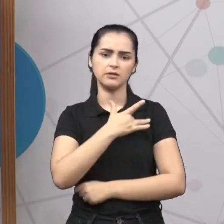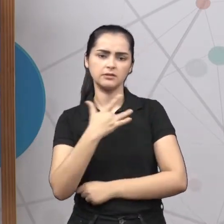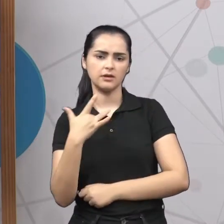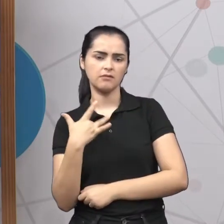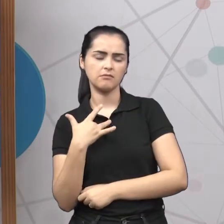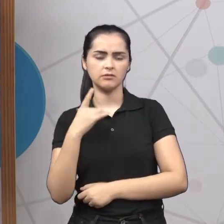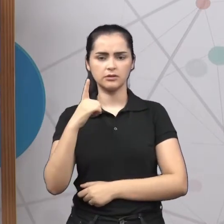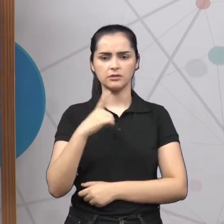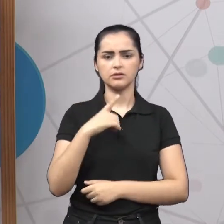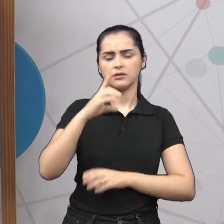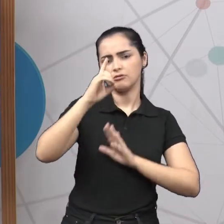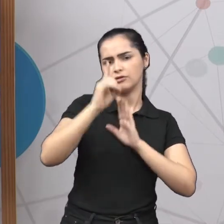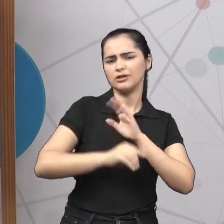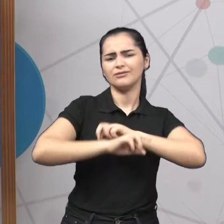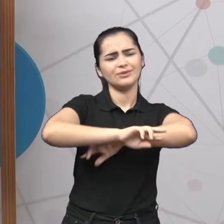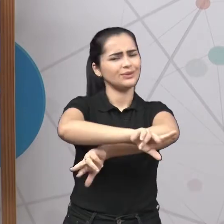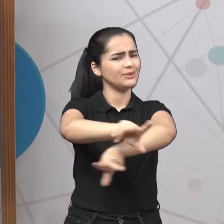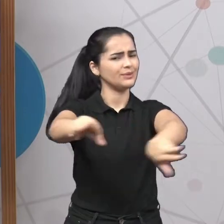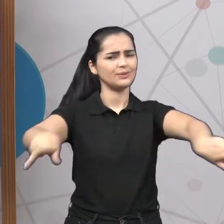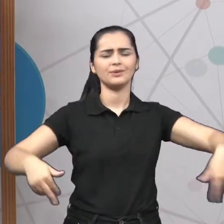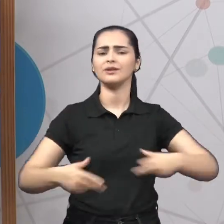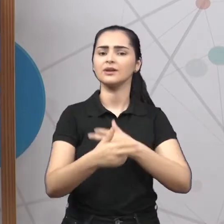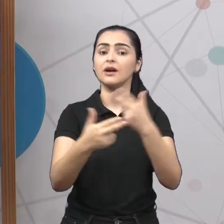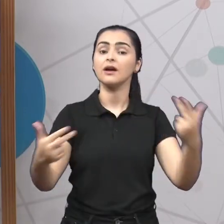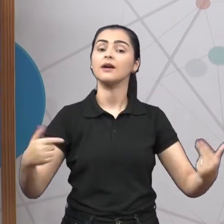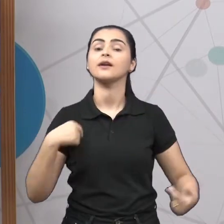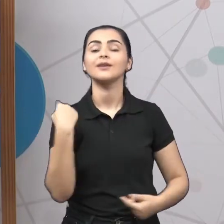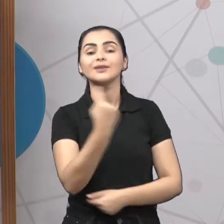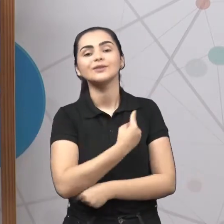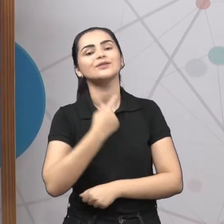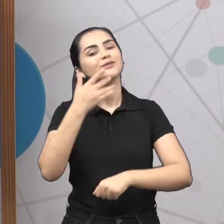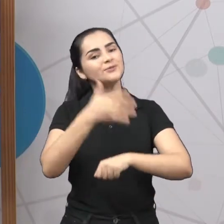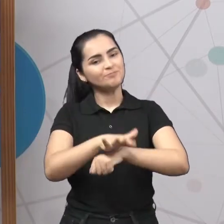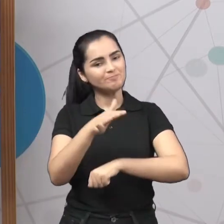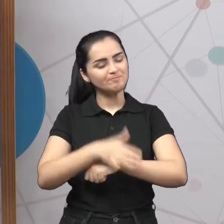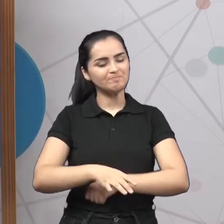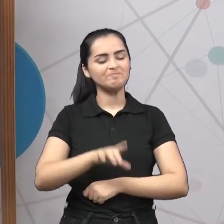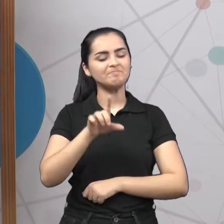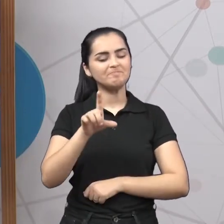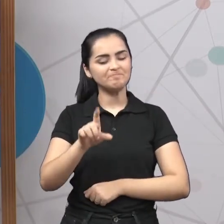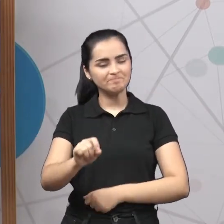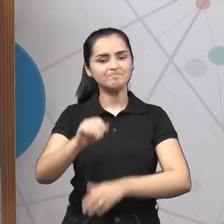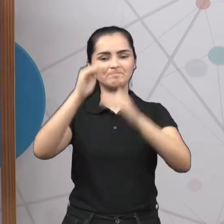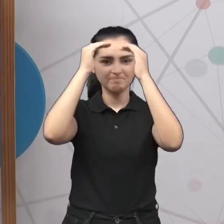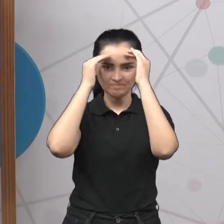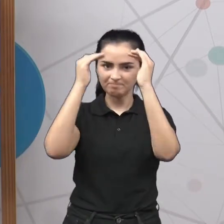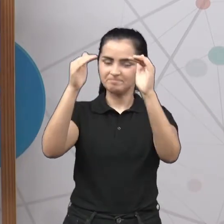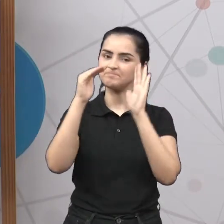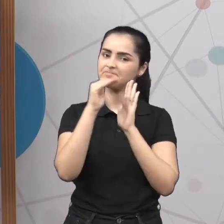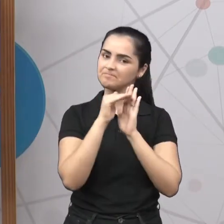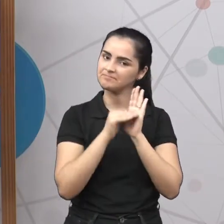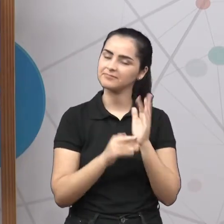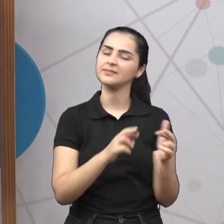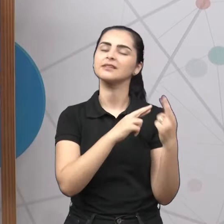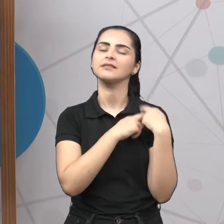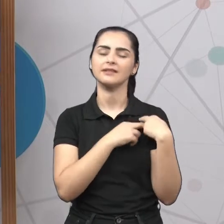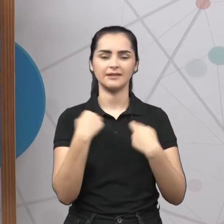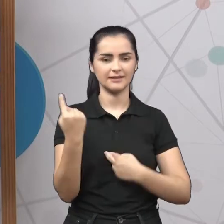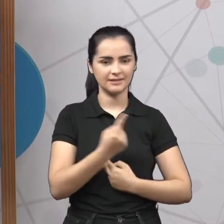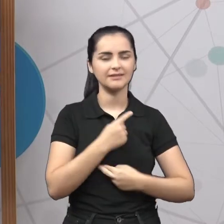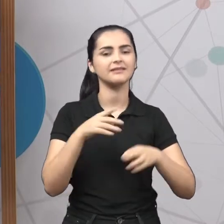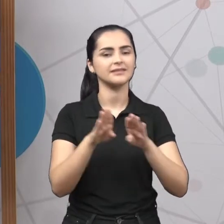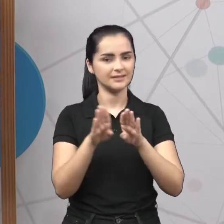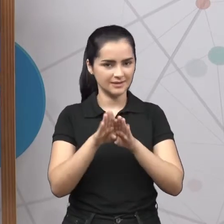saúde, eu tenho direito a tanta coisa, mas e os nossos deveres? Nós também temos os nossos deveres. E